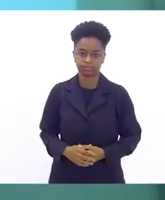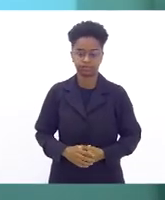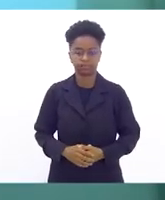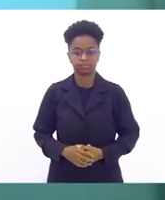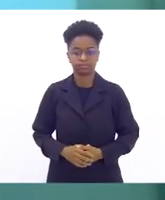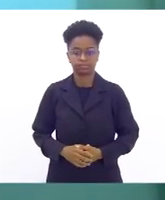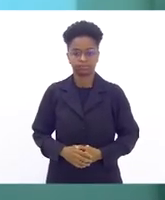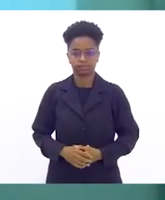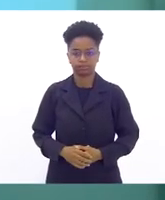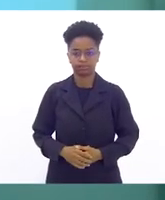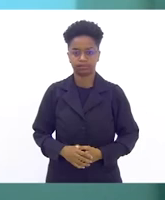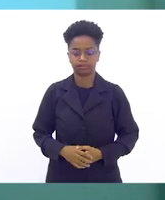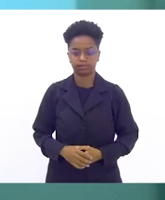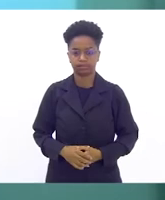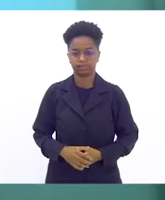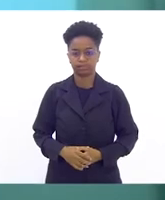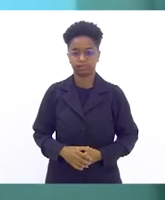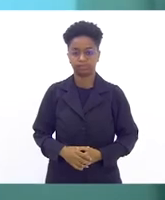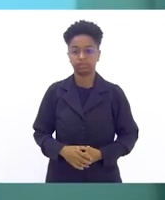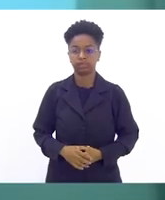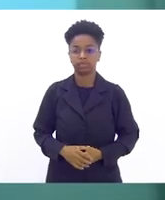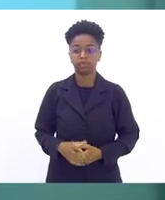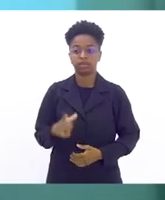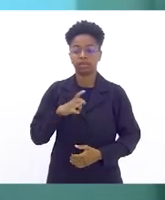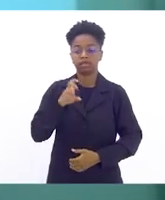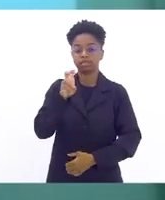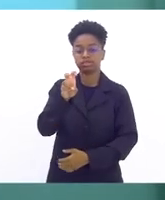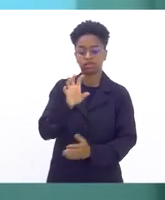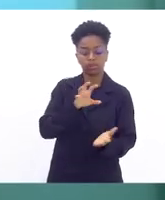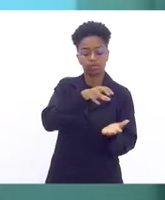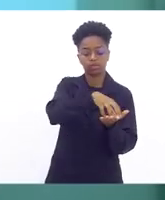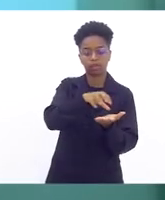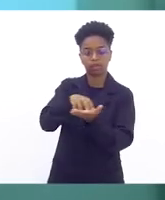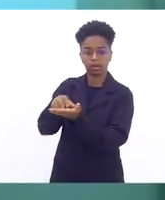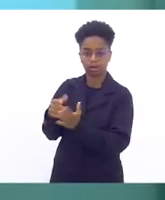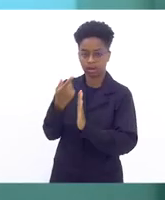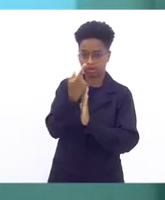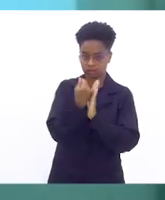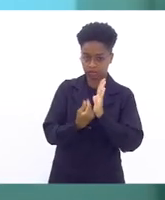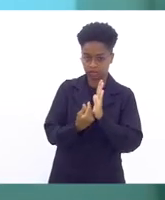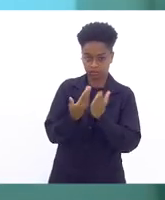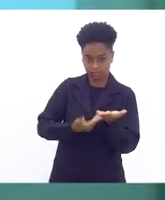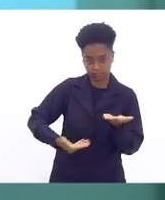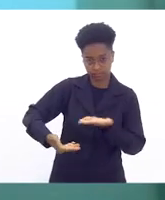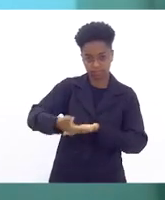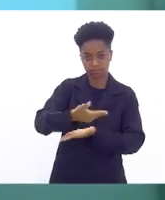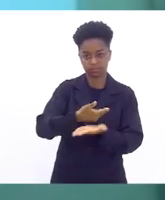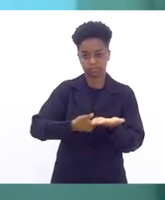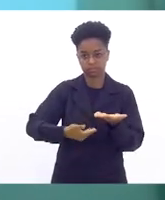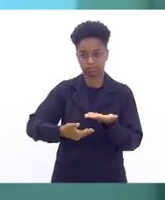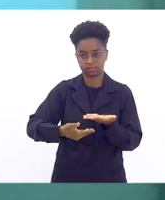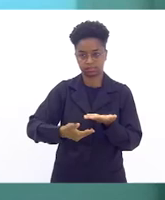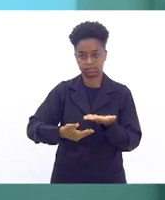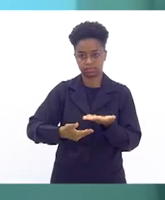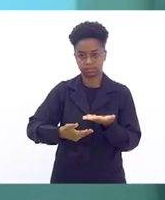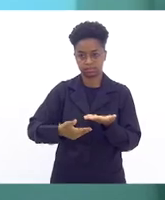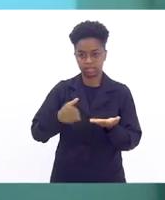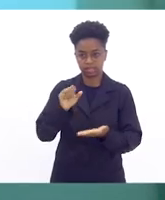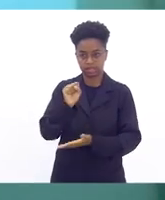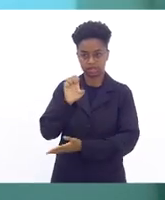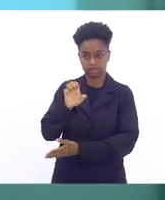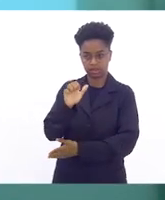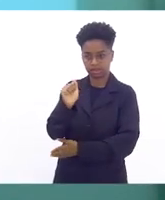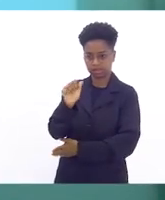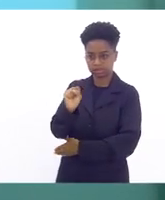nossas unidades de conservação cinco unidades orçamentárias hoje estão envolvidas cespisan